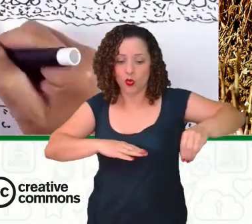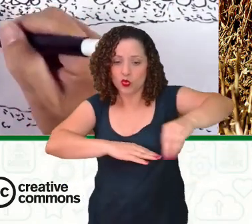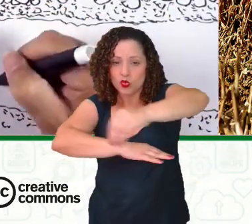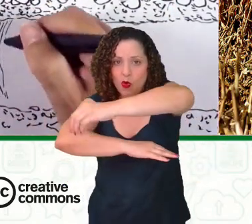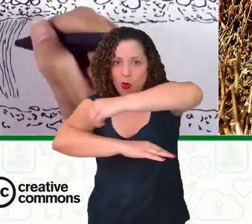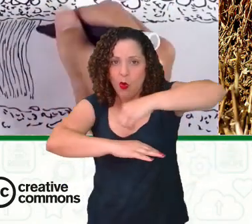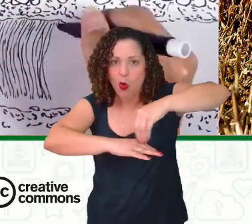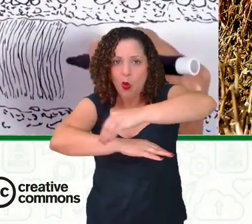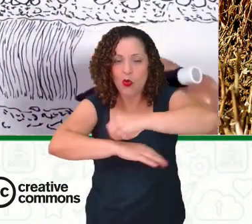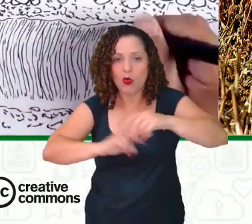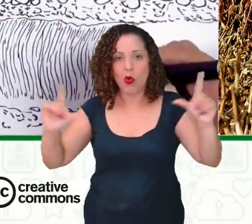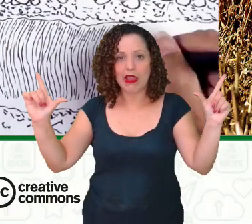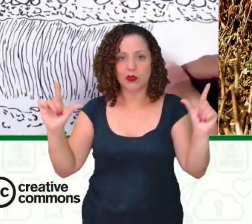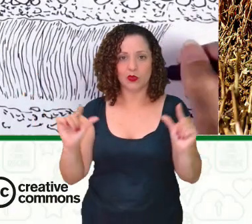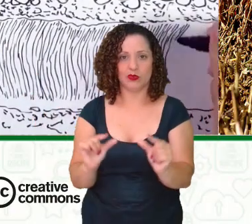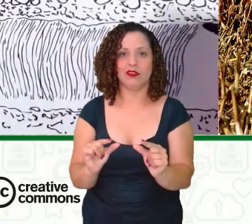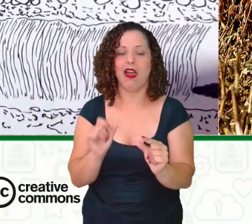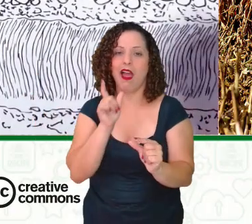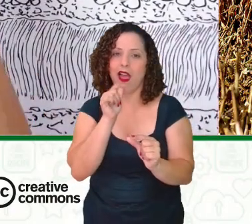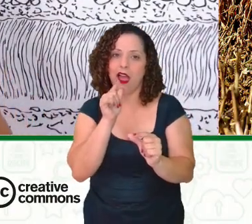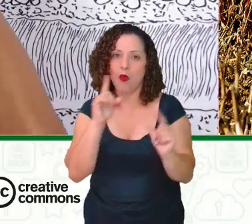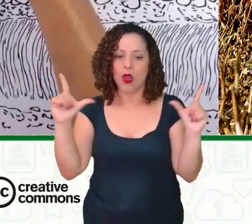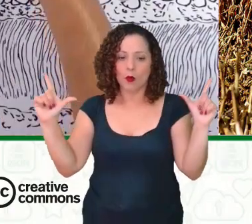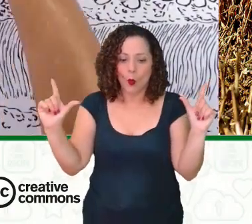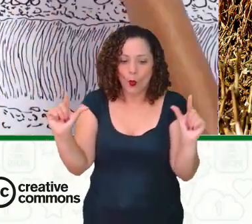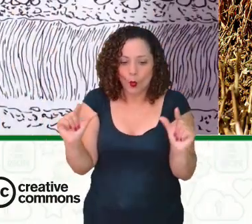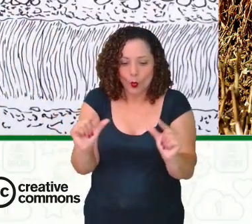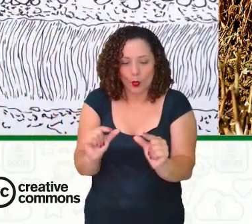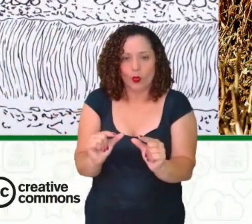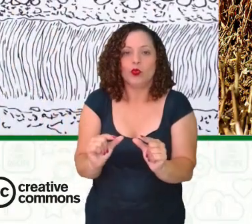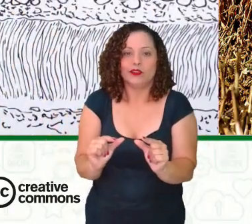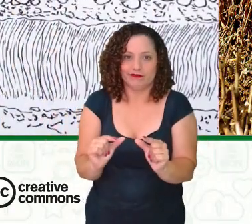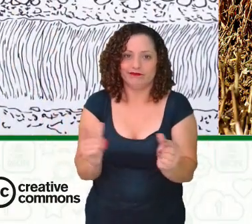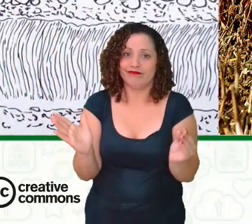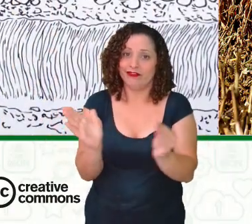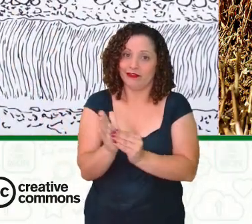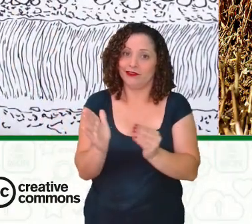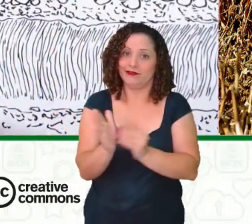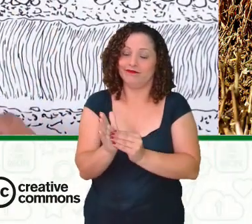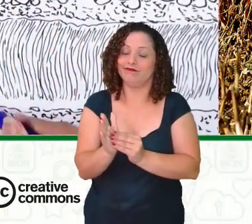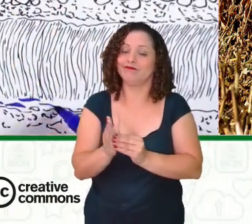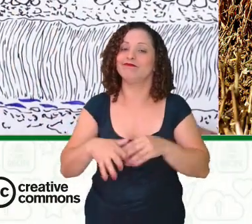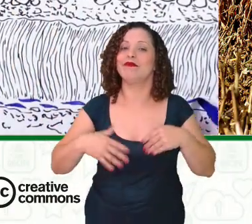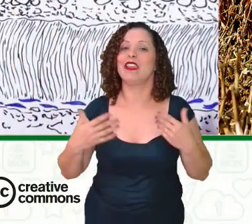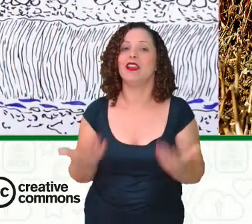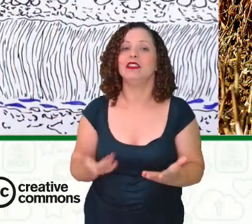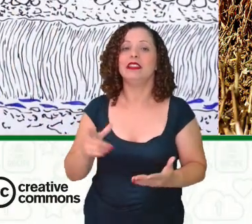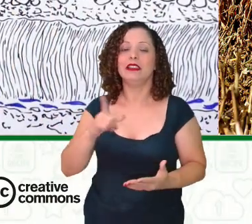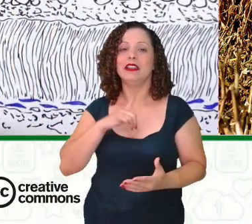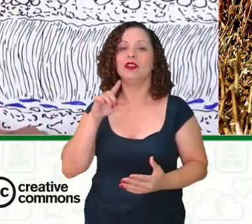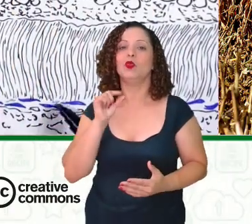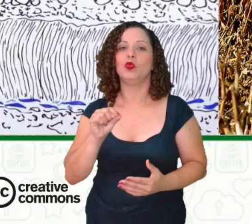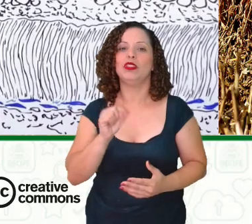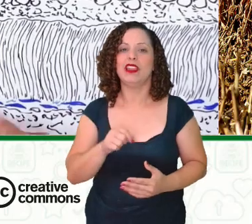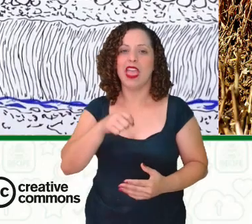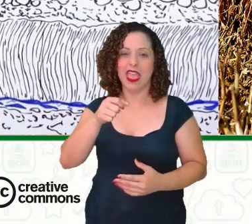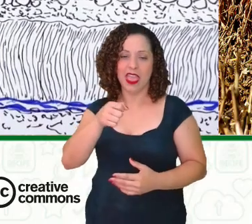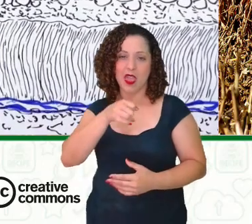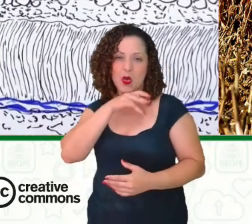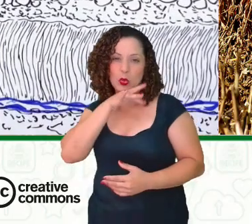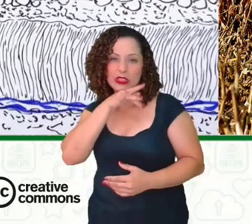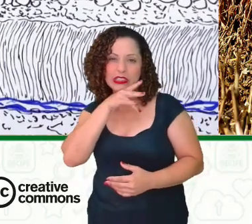uma constante redução de volume d'água em lençóis freáticos, lagos e rios, gerando um efeito muito negativo